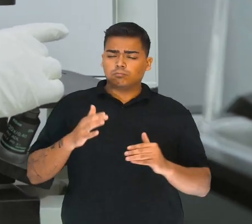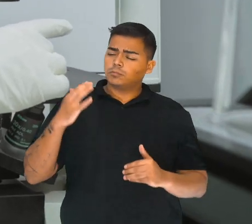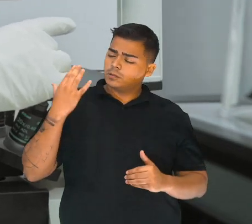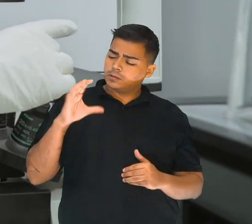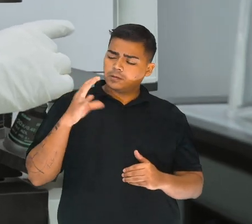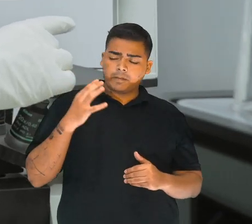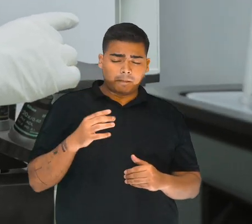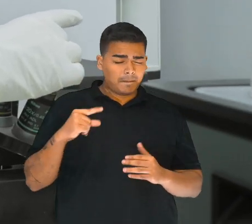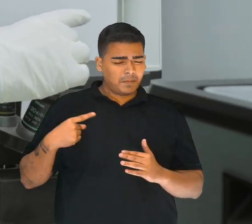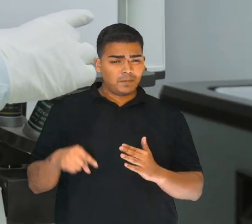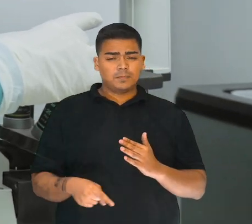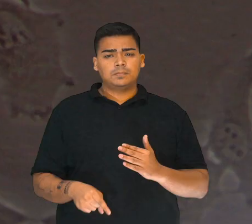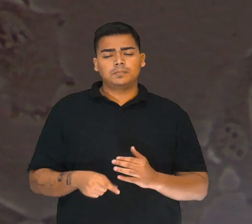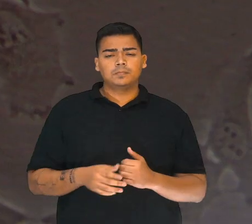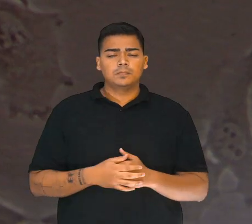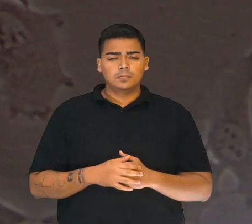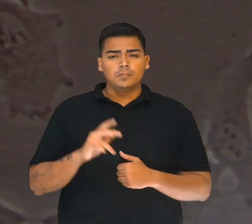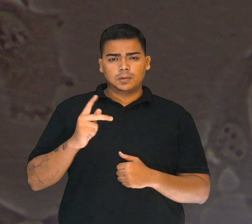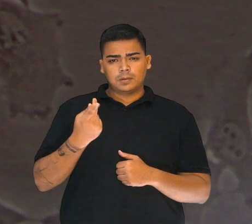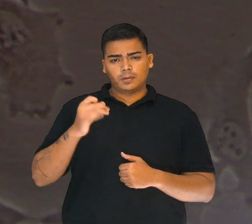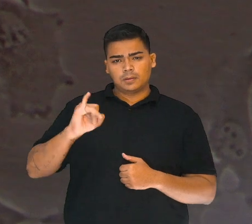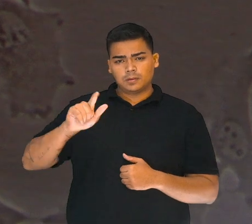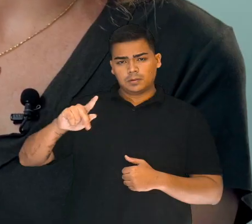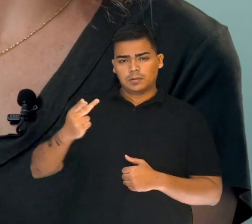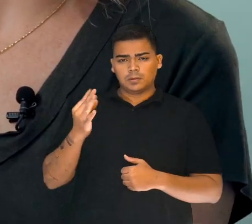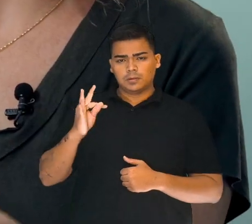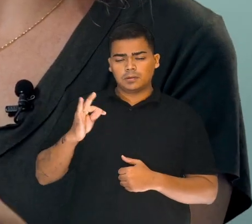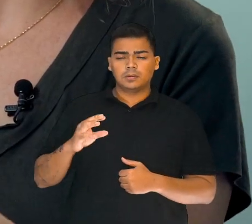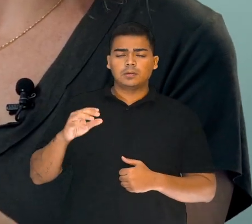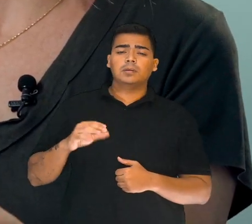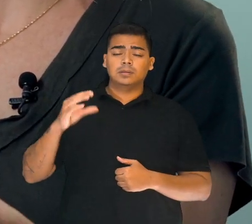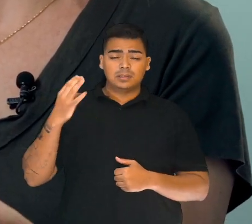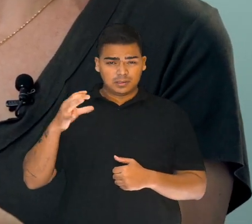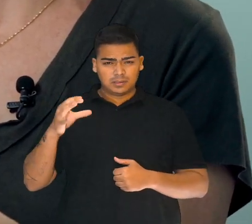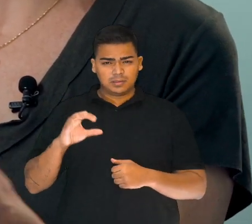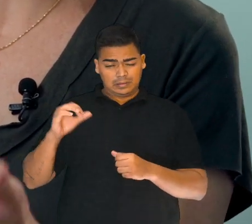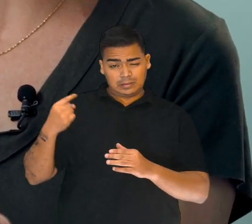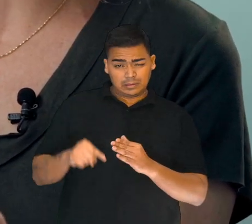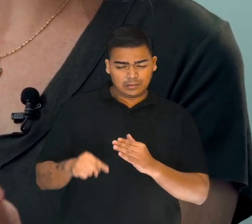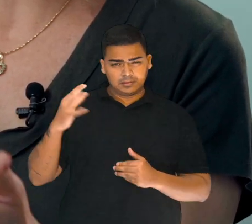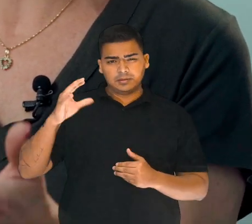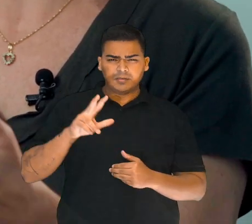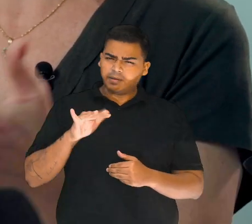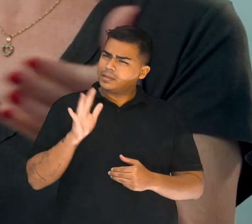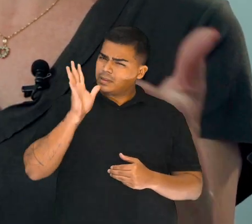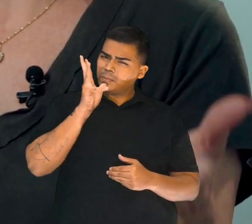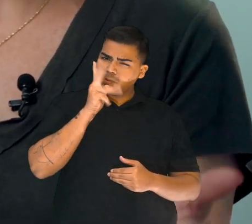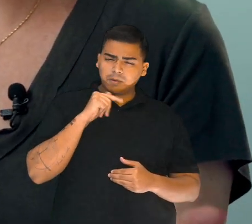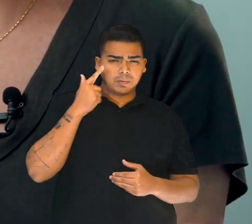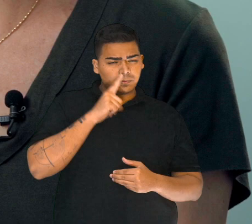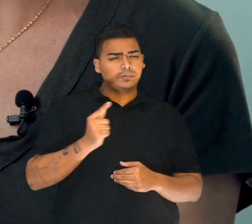desenvolvimento ciência pesada, né? O que a gente chama de hard science. A gente está falando de uma solução que vai demorar